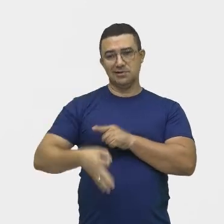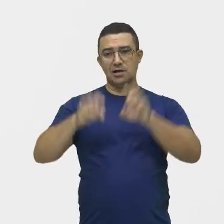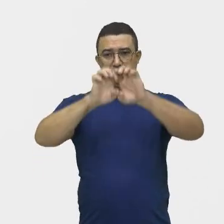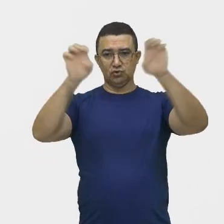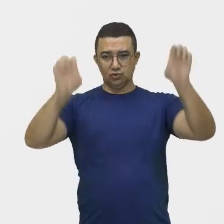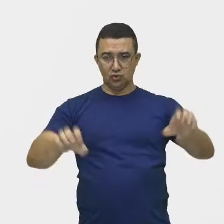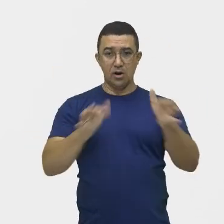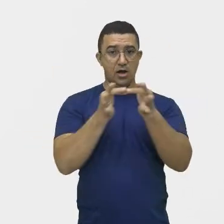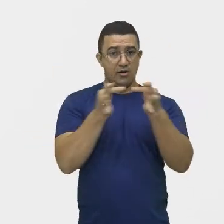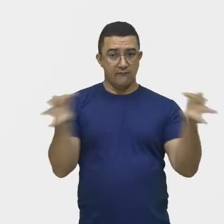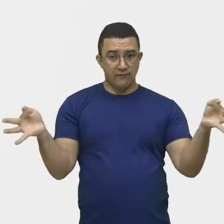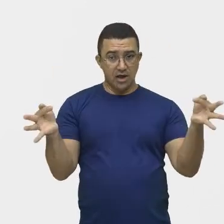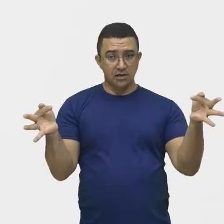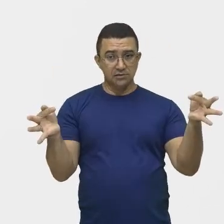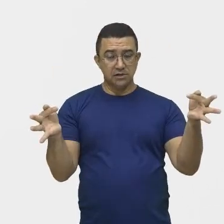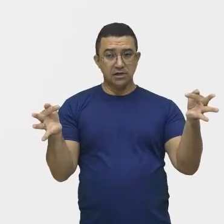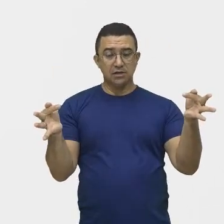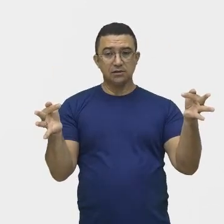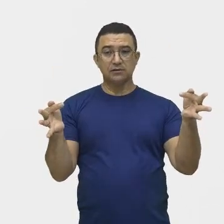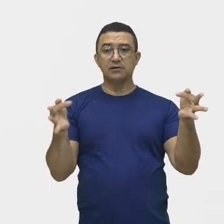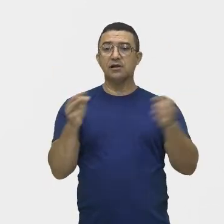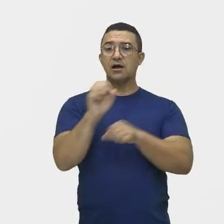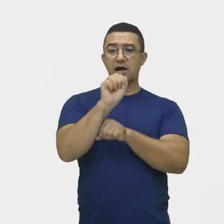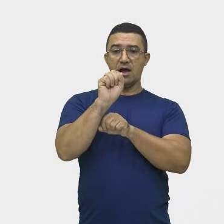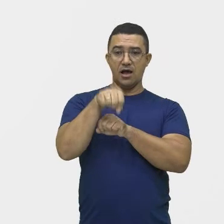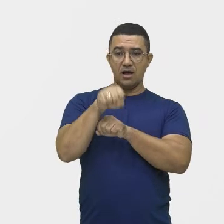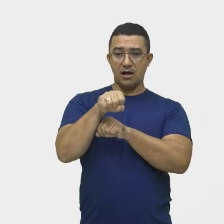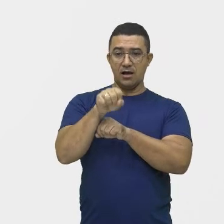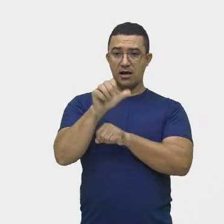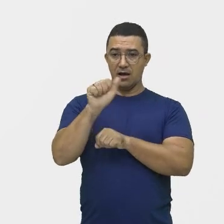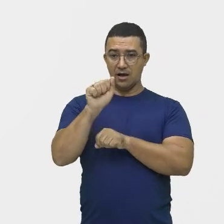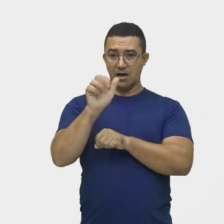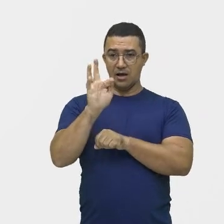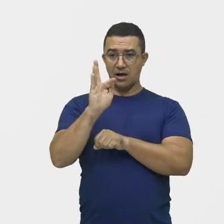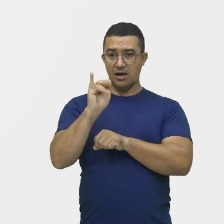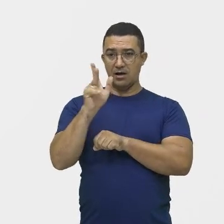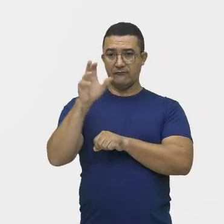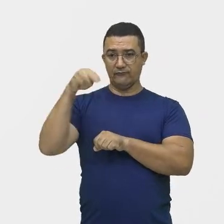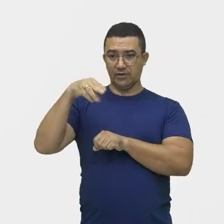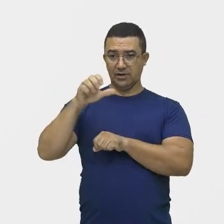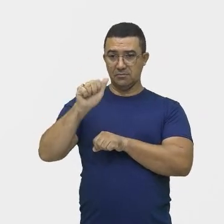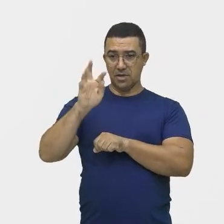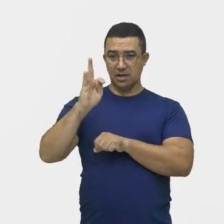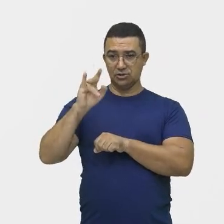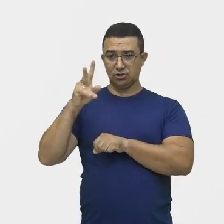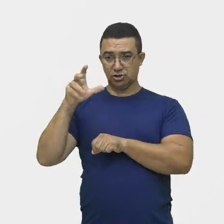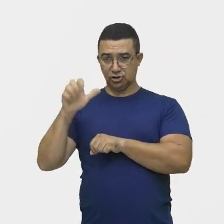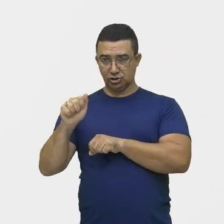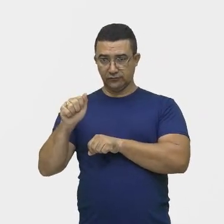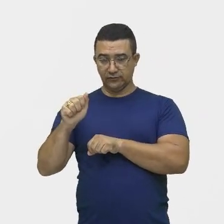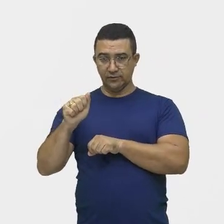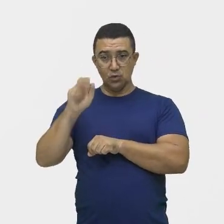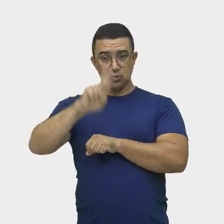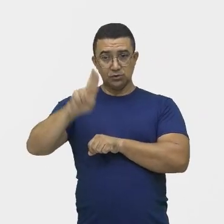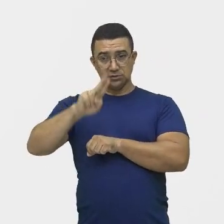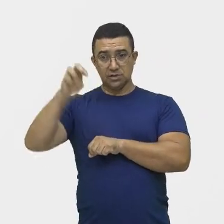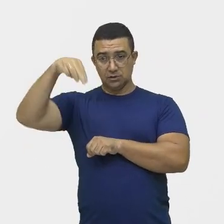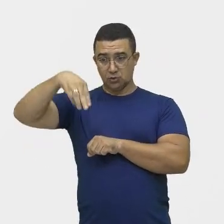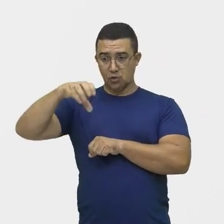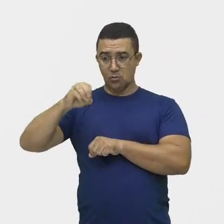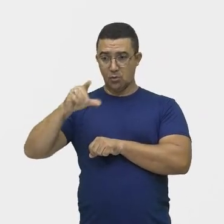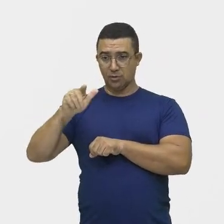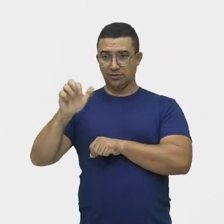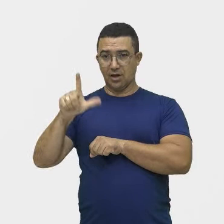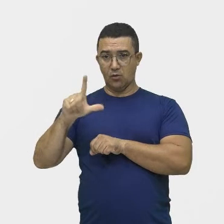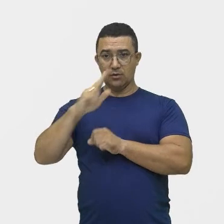uma frase, né, de uma sentença afirmativa com o modal should. Vocês terão aí uns minutinhos para responder. Na sequência, nós voltamos